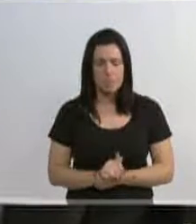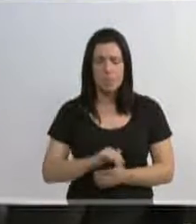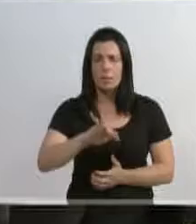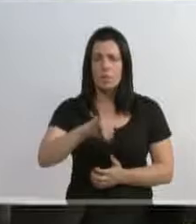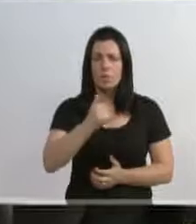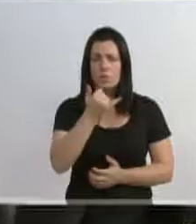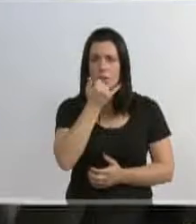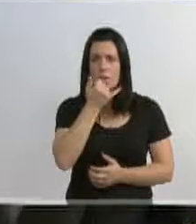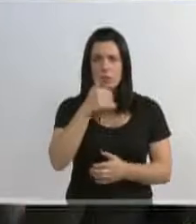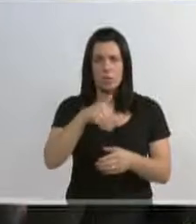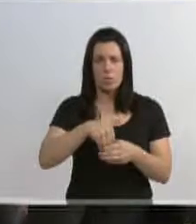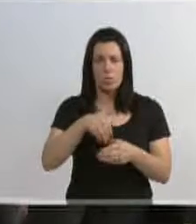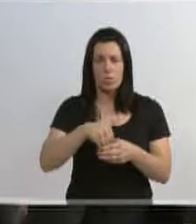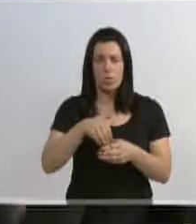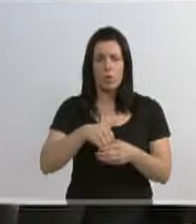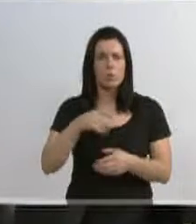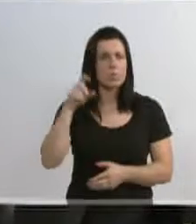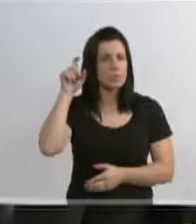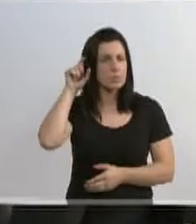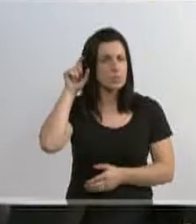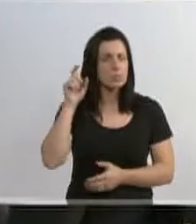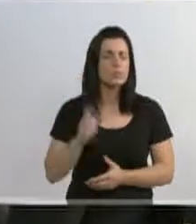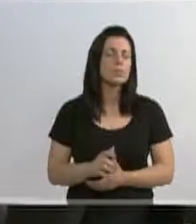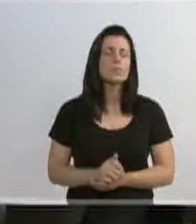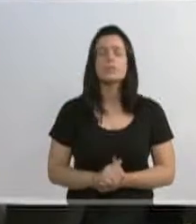Justificativo de voto. Vereador Yedes Mantal.